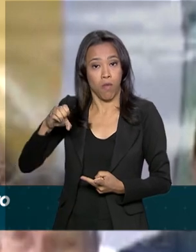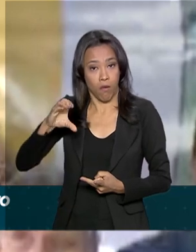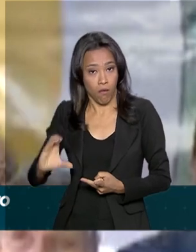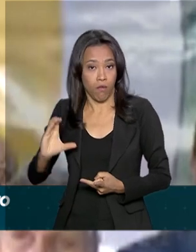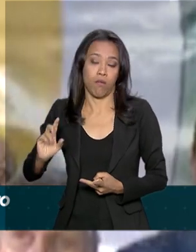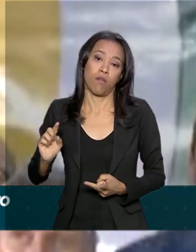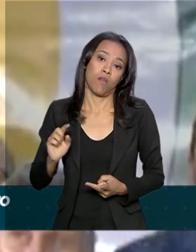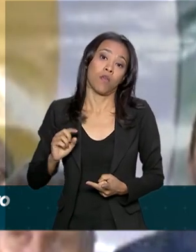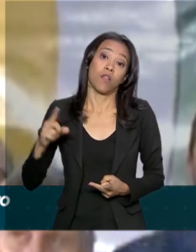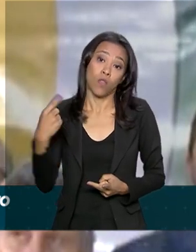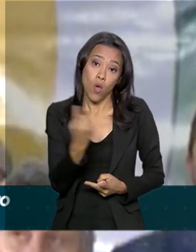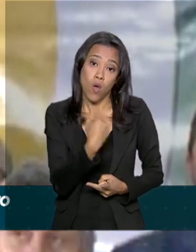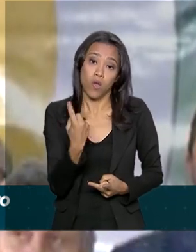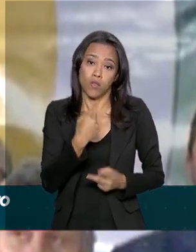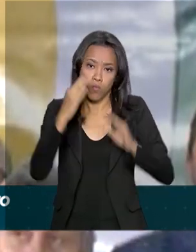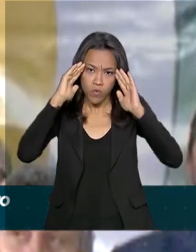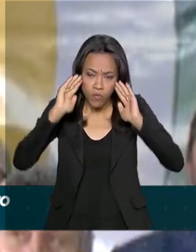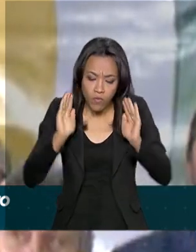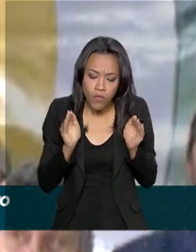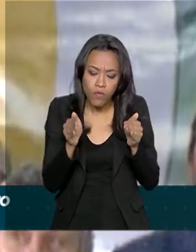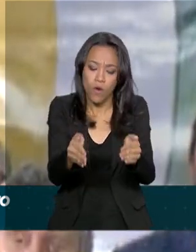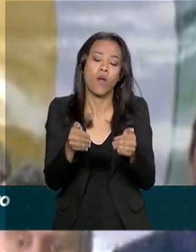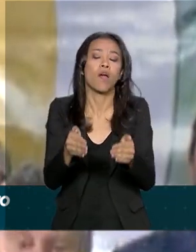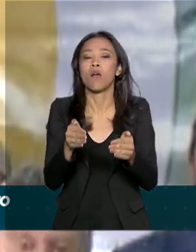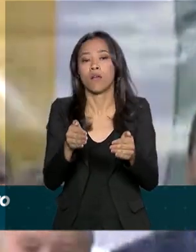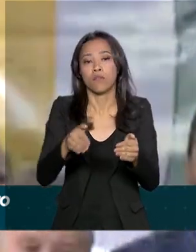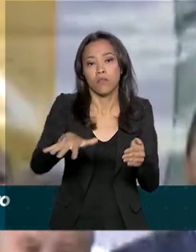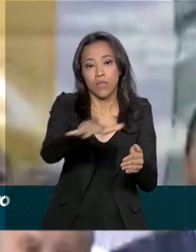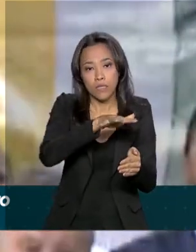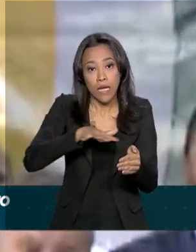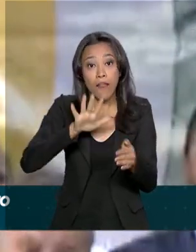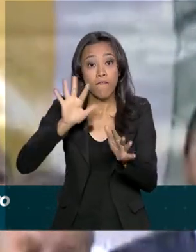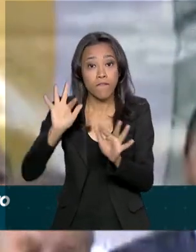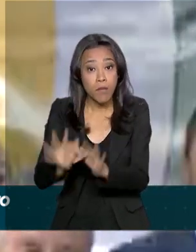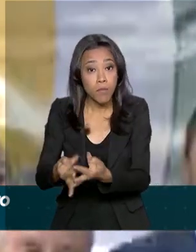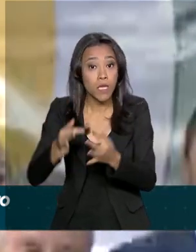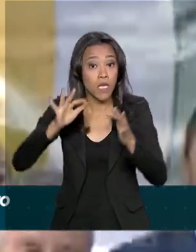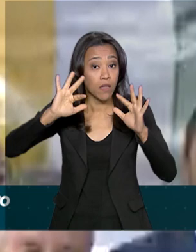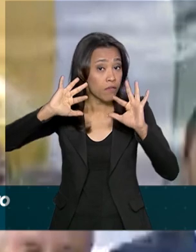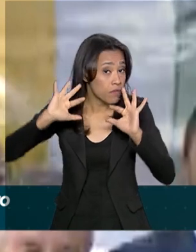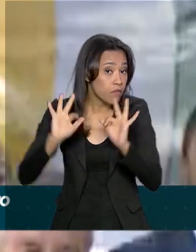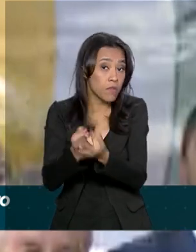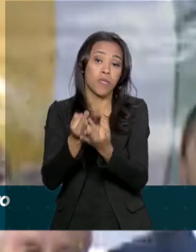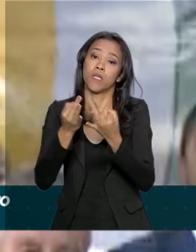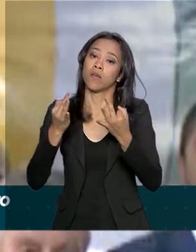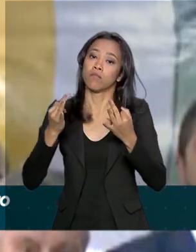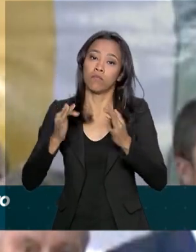Estamos focados nessas questões de família, família, família, ponto final.